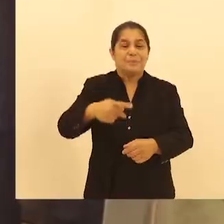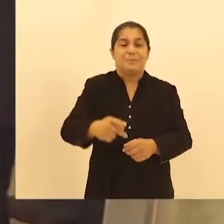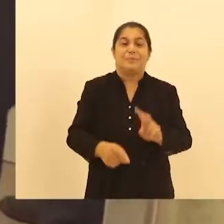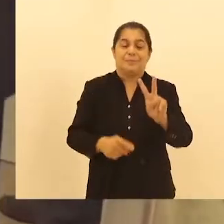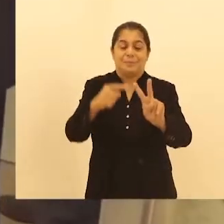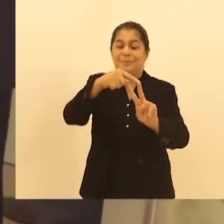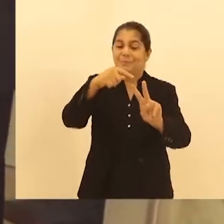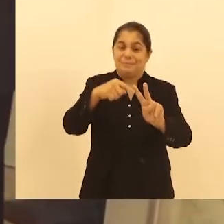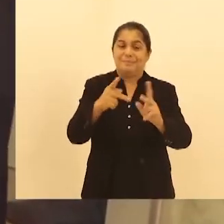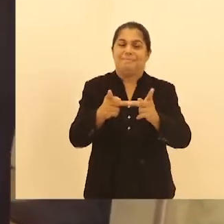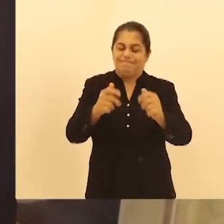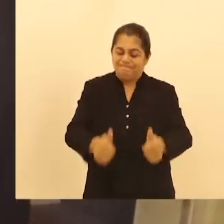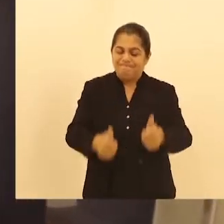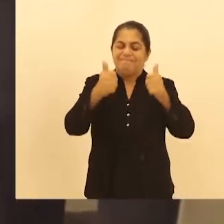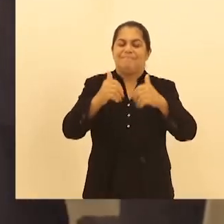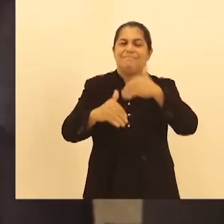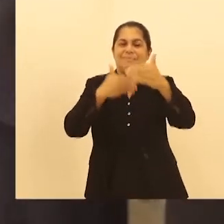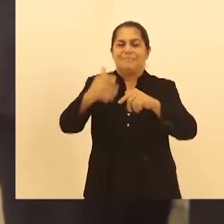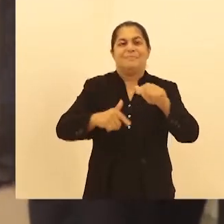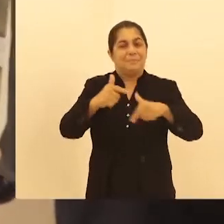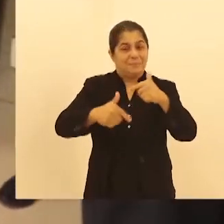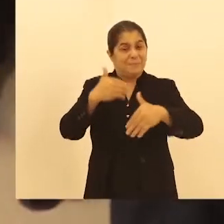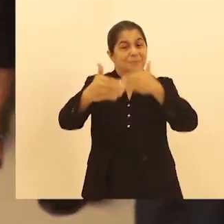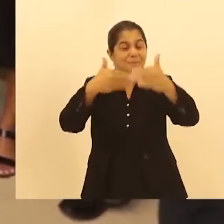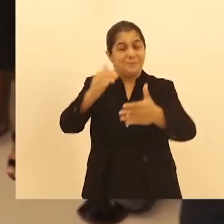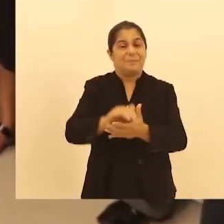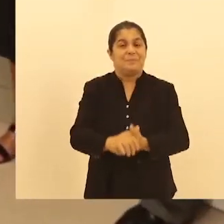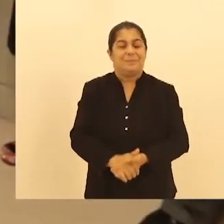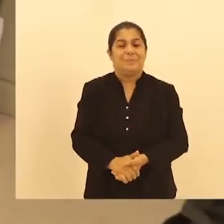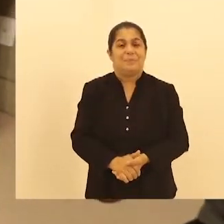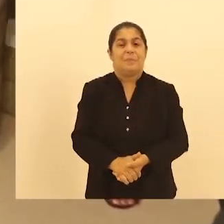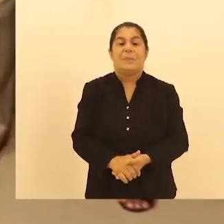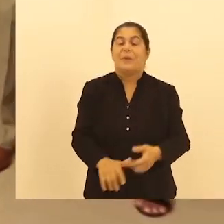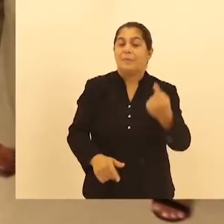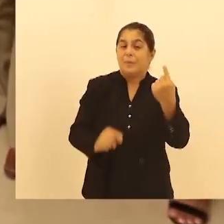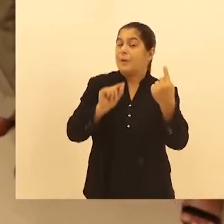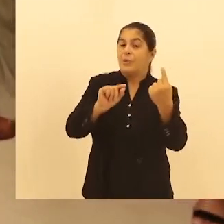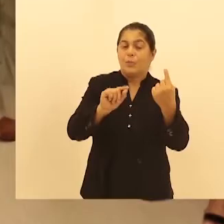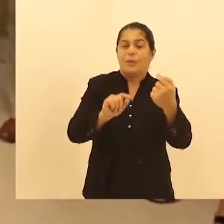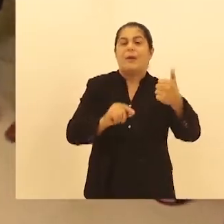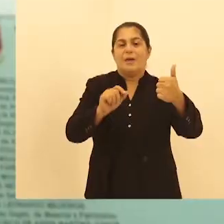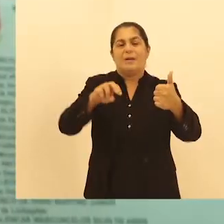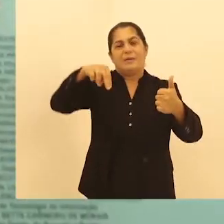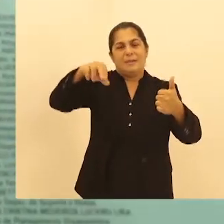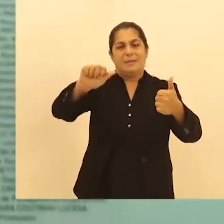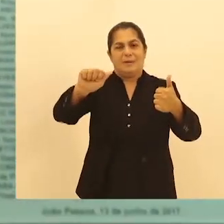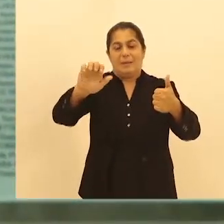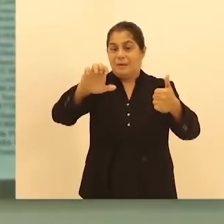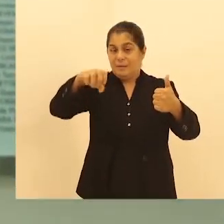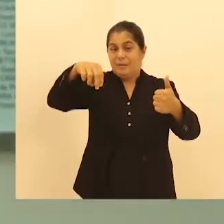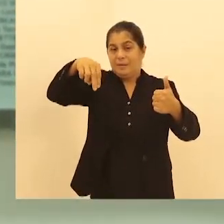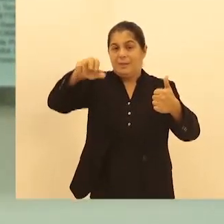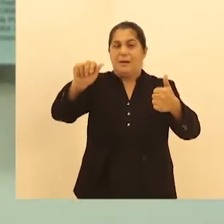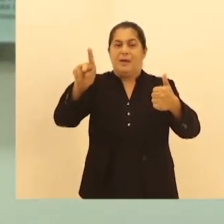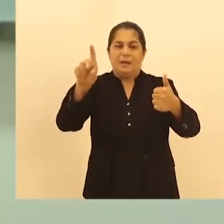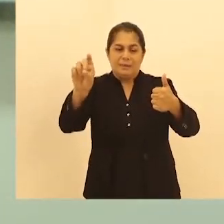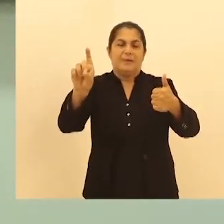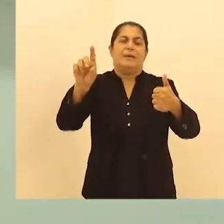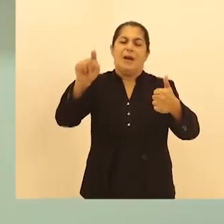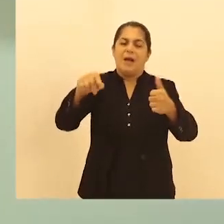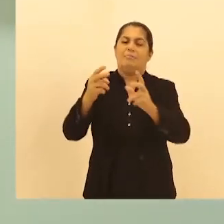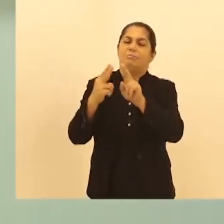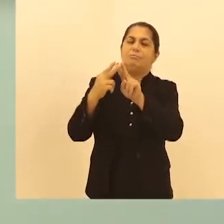dois projetos que trarão melhorias aos serviços oferecidos pelo órgão o primeiro deles é o nead núcleo de educação